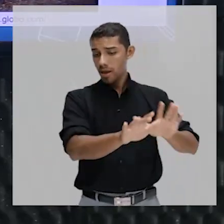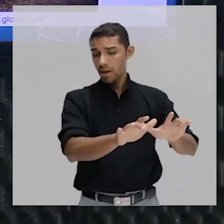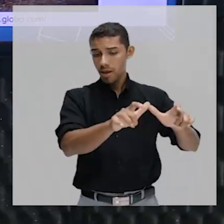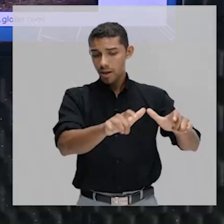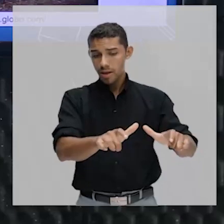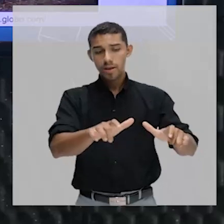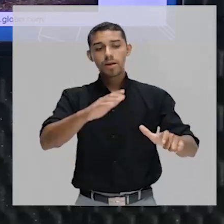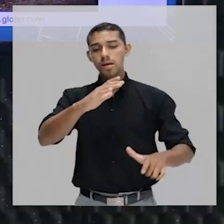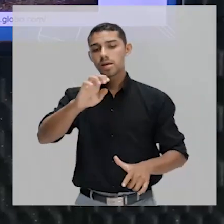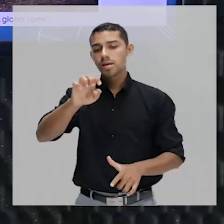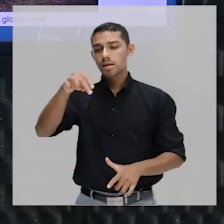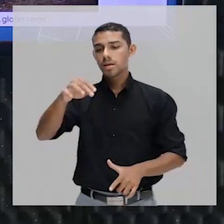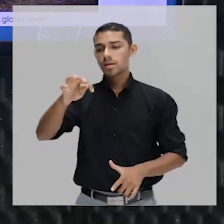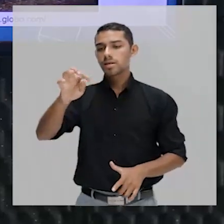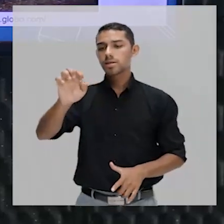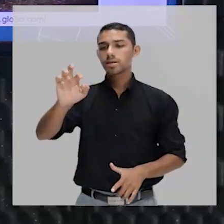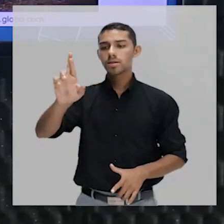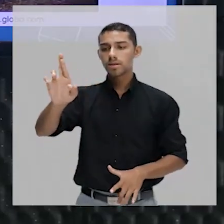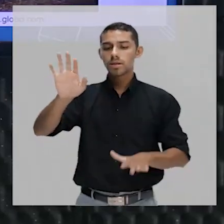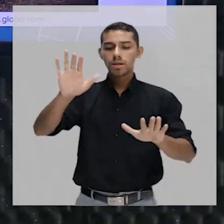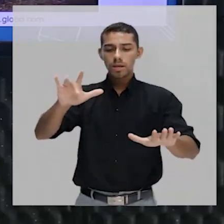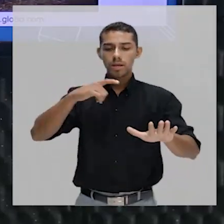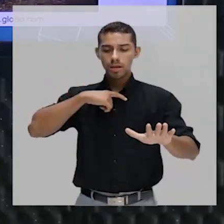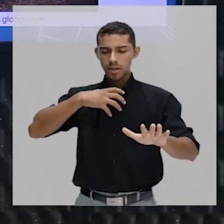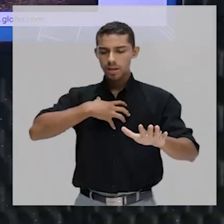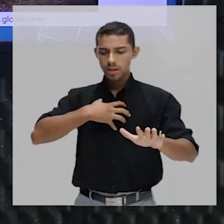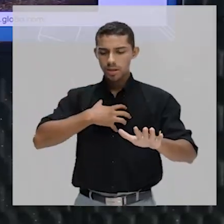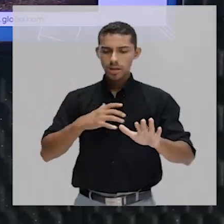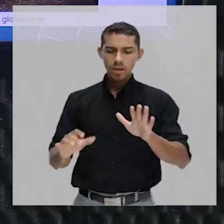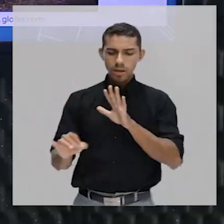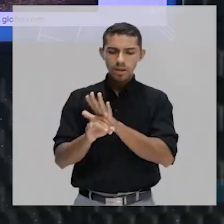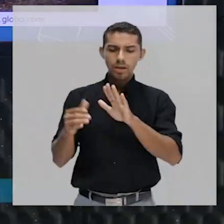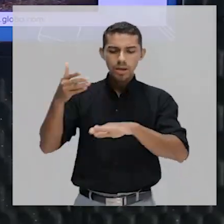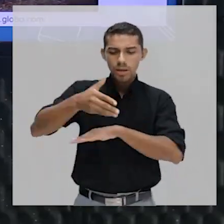shopping center, para que as pessoas se sintam identificadas e comecem a